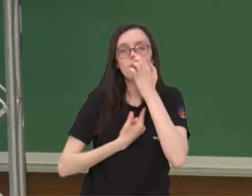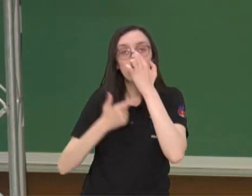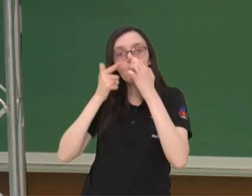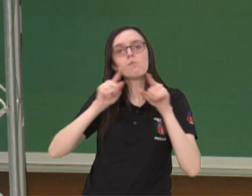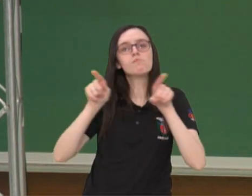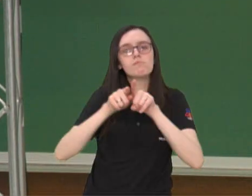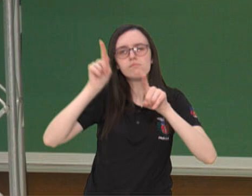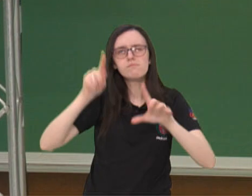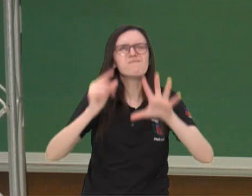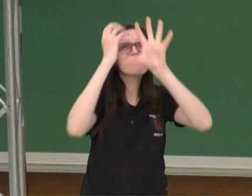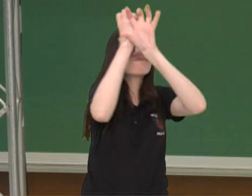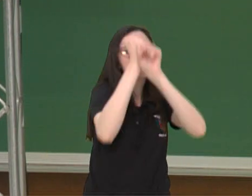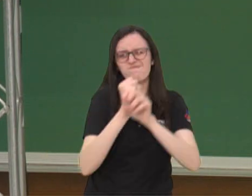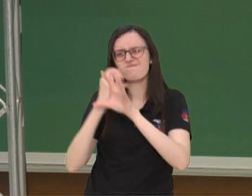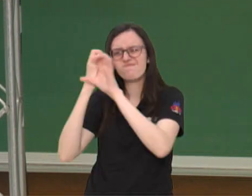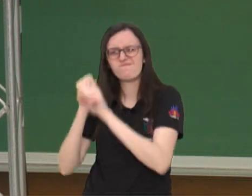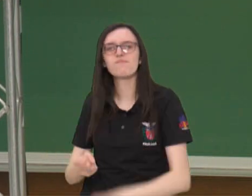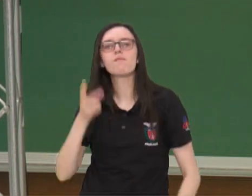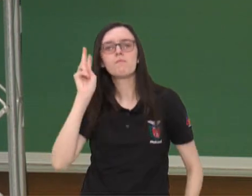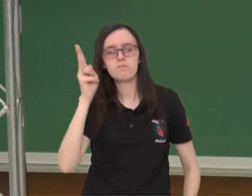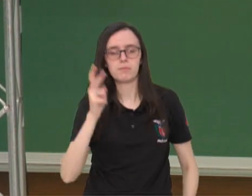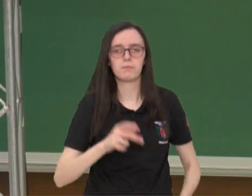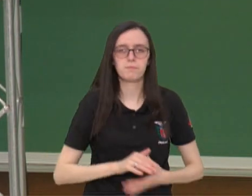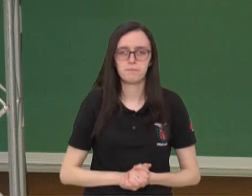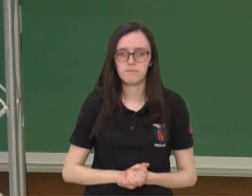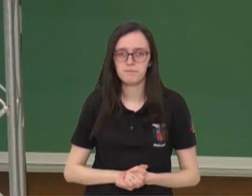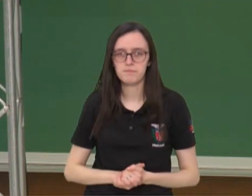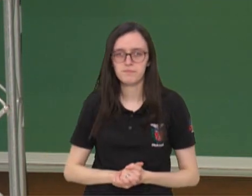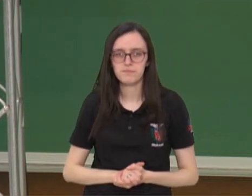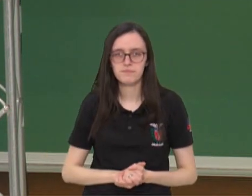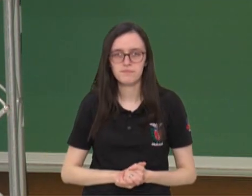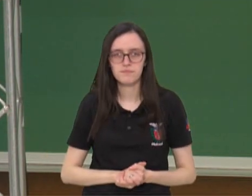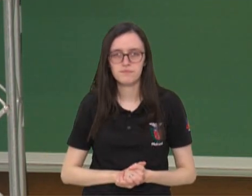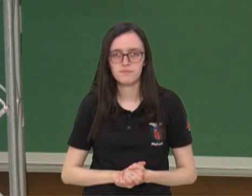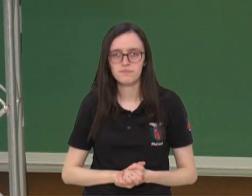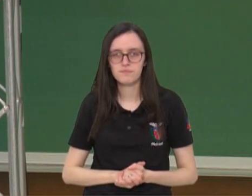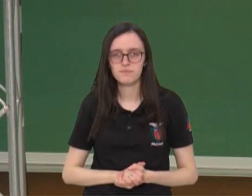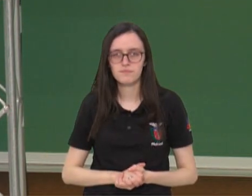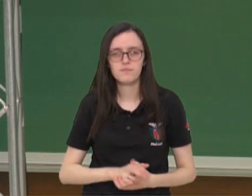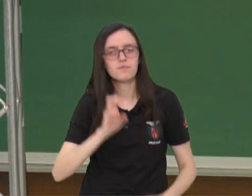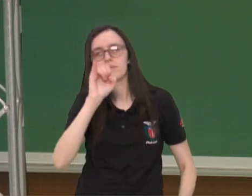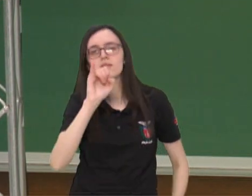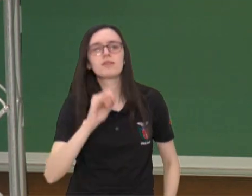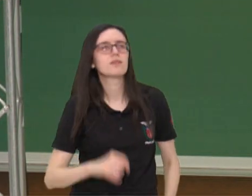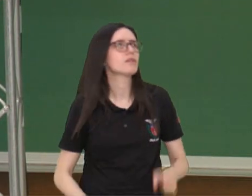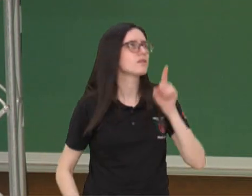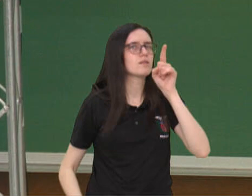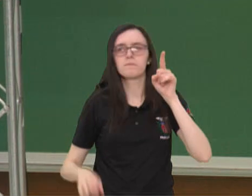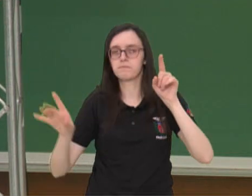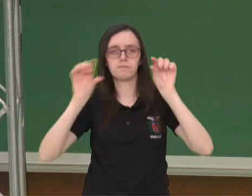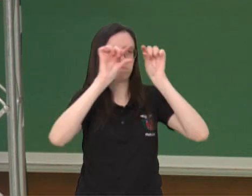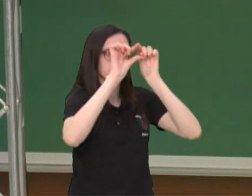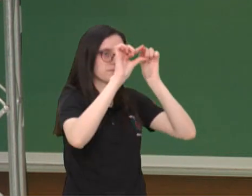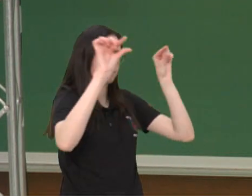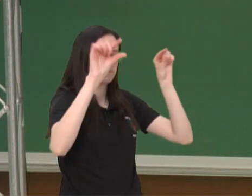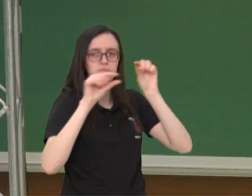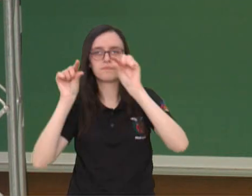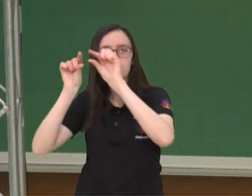inclusive calcular esses pontos de intersecção. Se você igualar as duas equações,